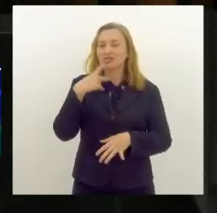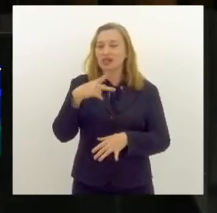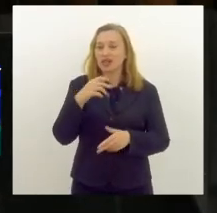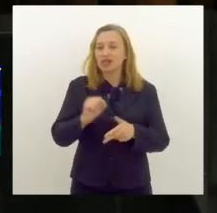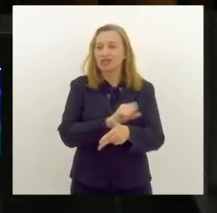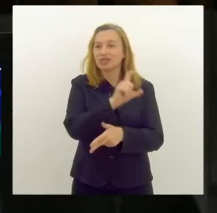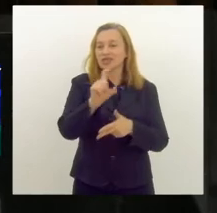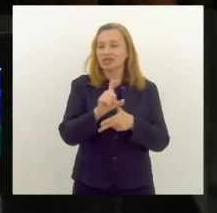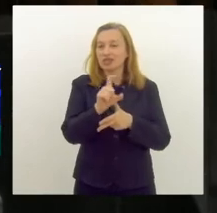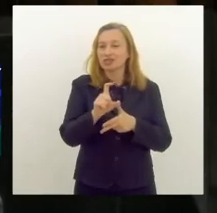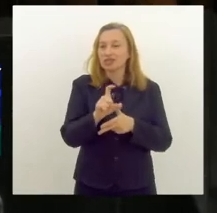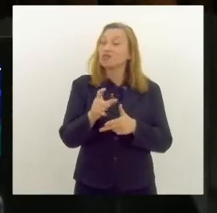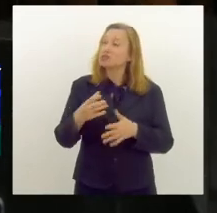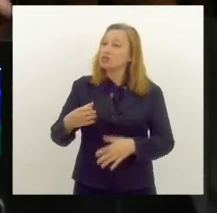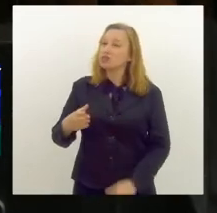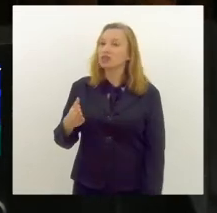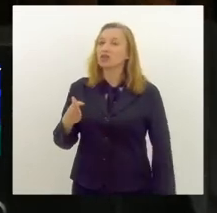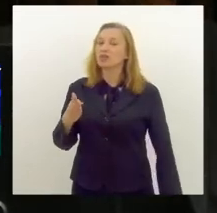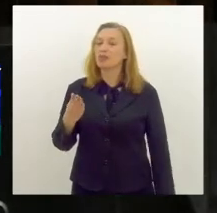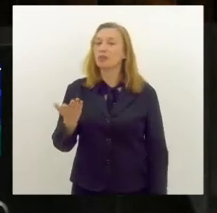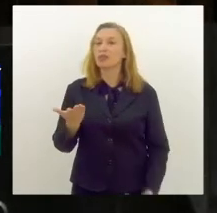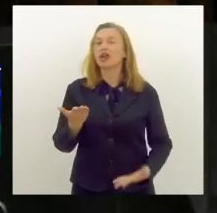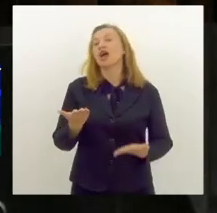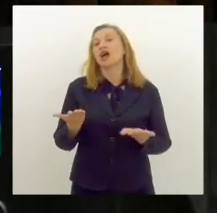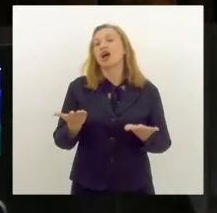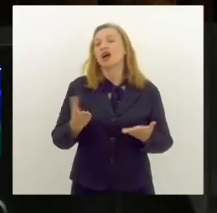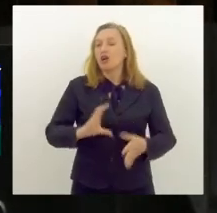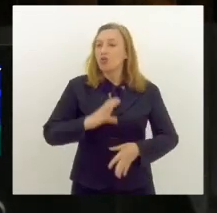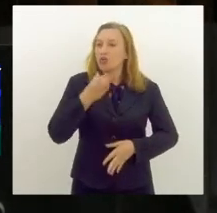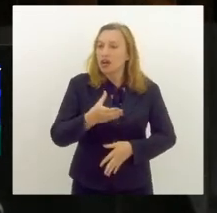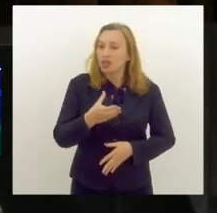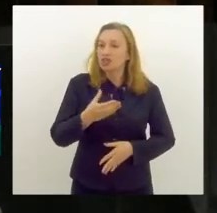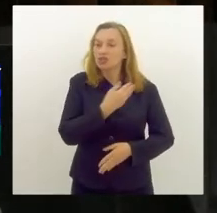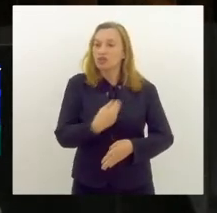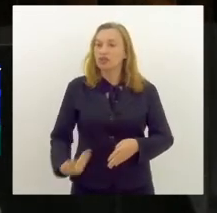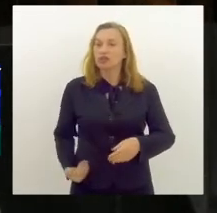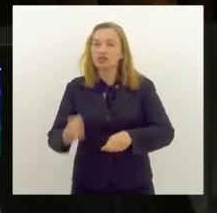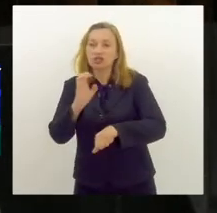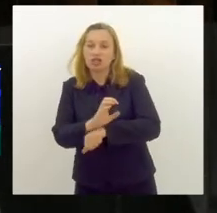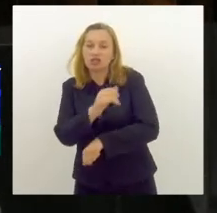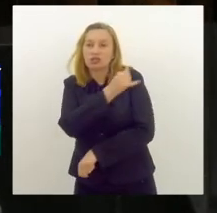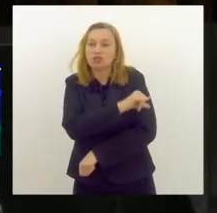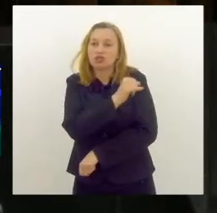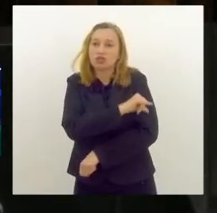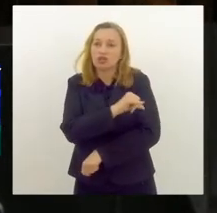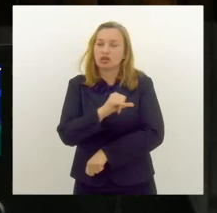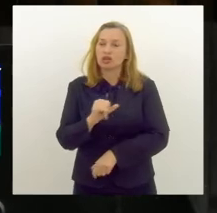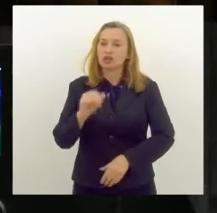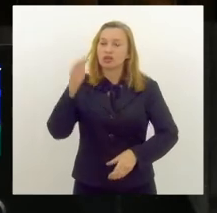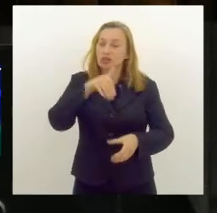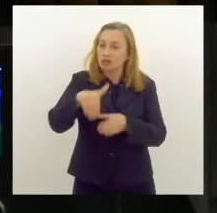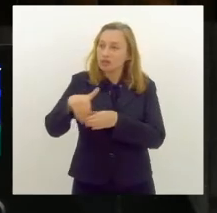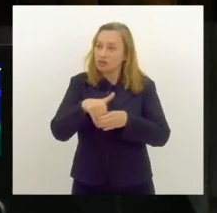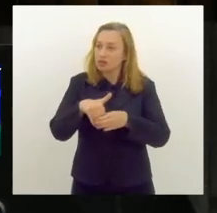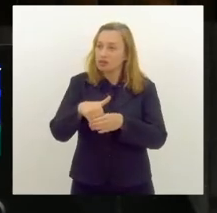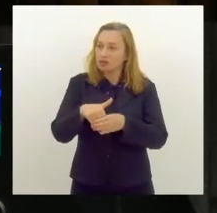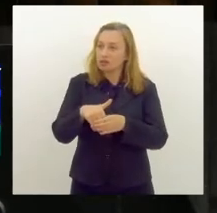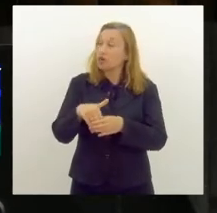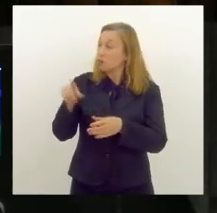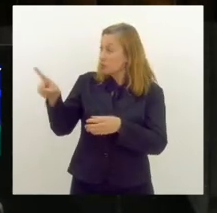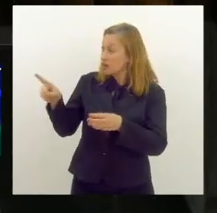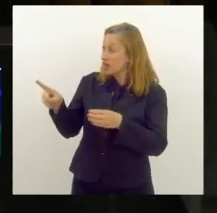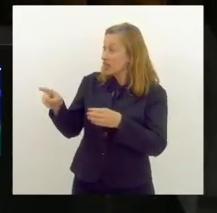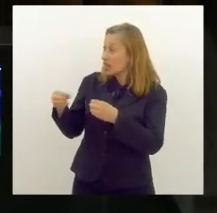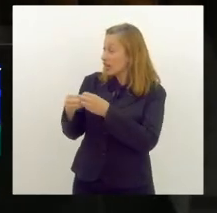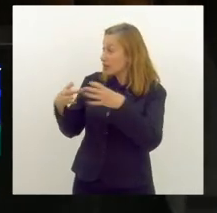executivo, por que não tem a coragem de se candidatar à governadora do Rio de Janeiro, ganhar a eleição e, de forma mágica, porque ela tem solução para